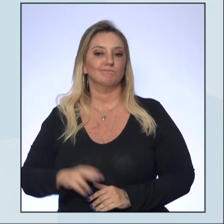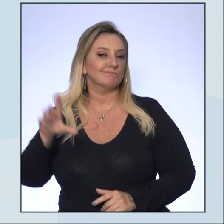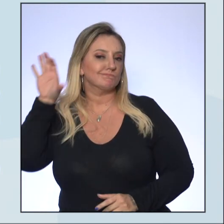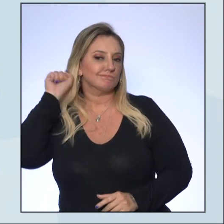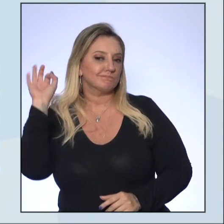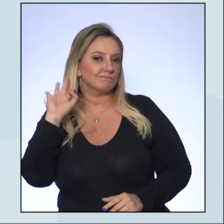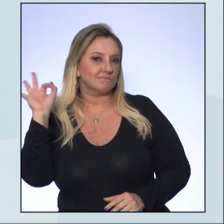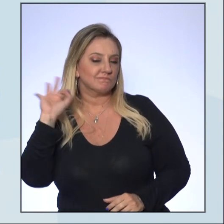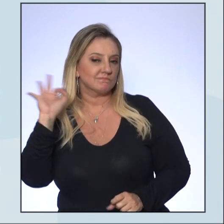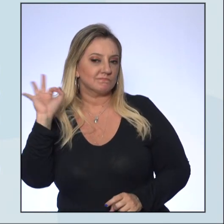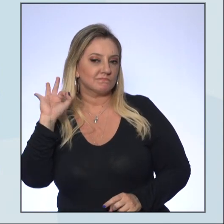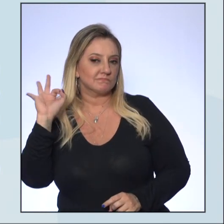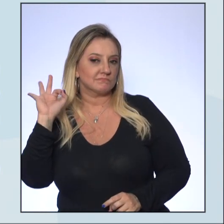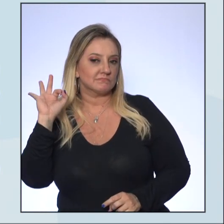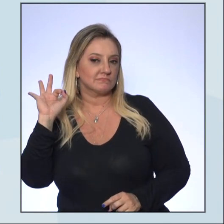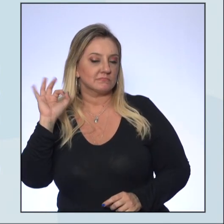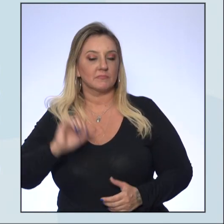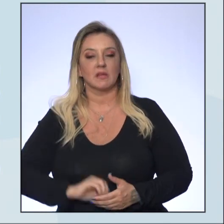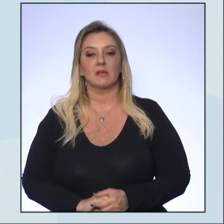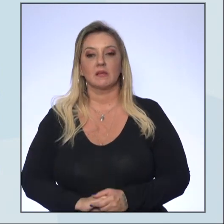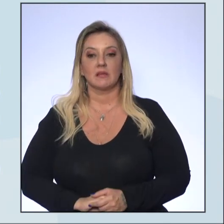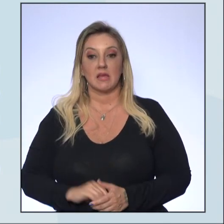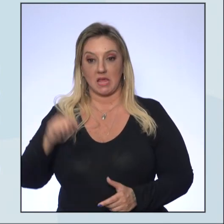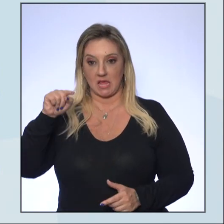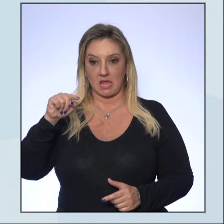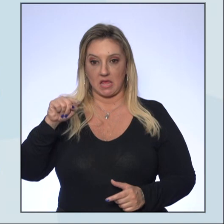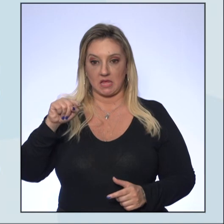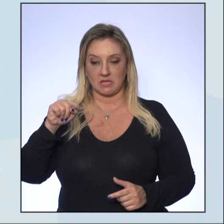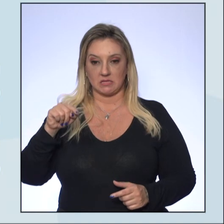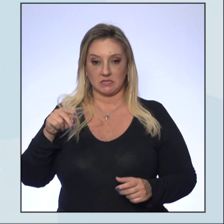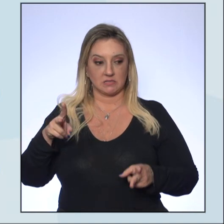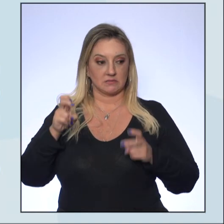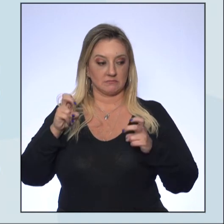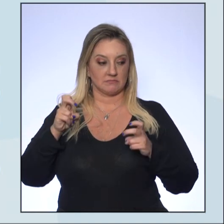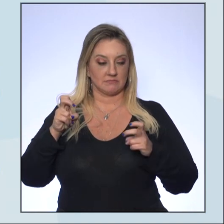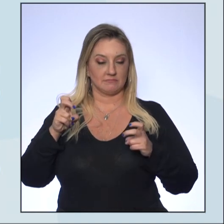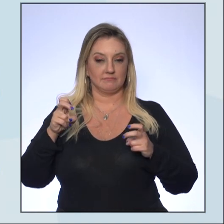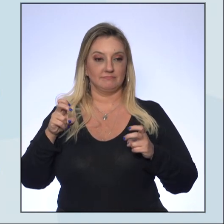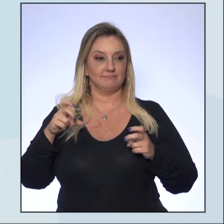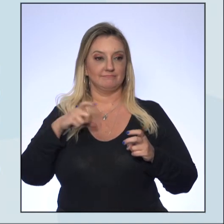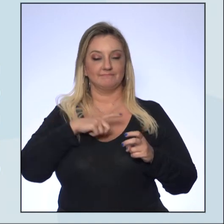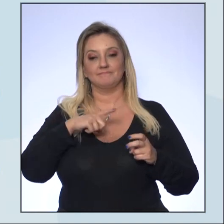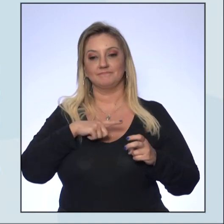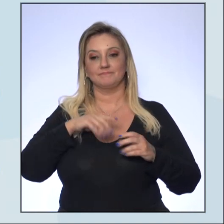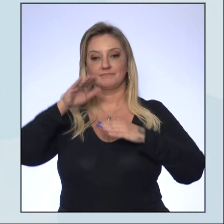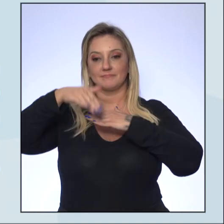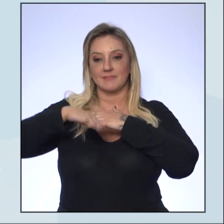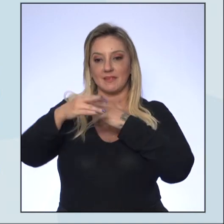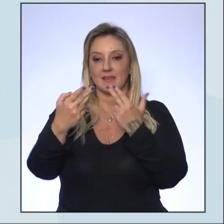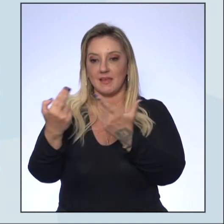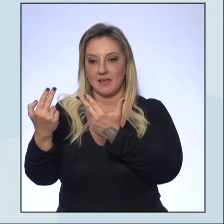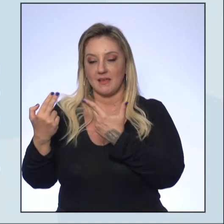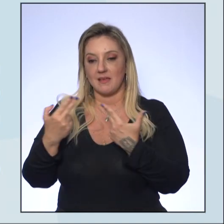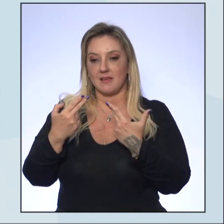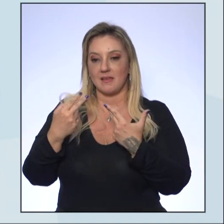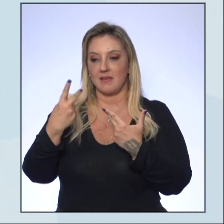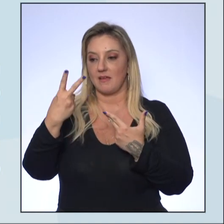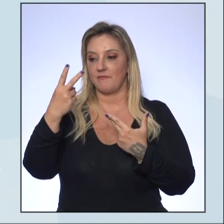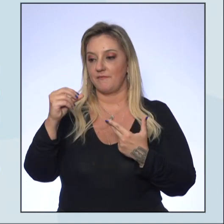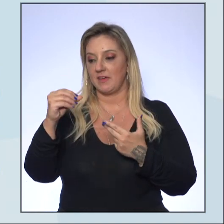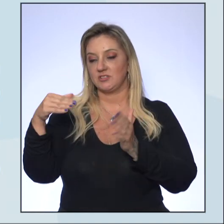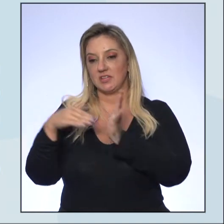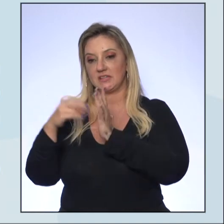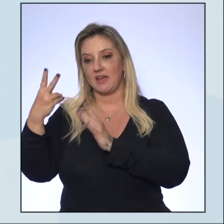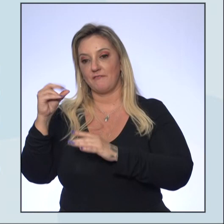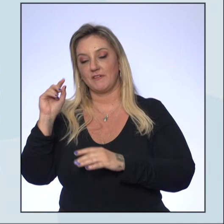inaudíveis com superiores a 100 decibéis. Esse espectro sonoro compreende as ondas com frequências iguais a 20 a 20.000